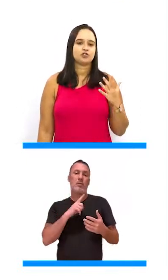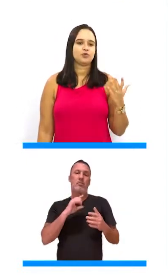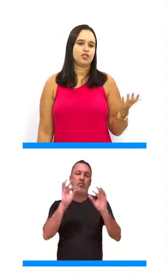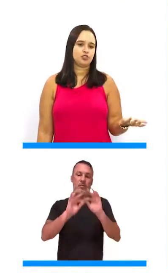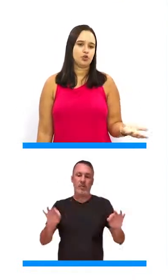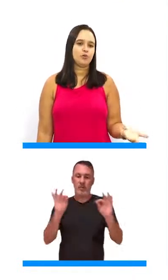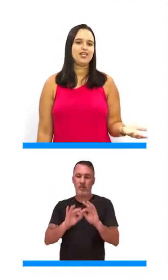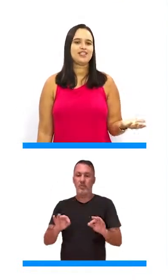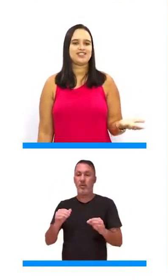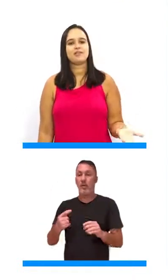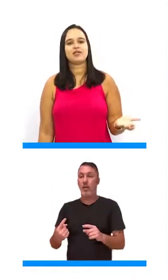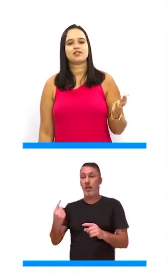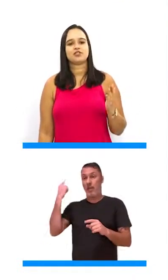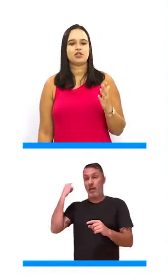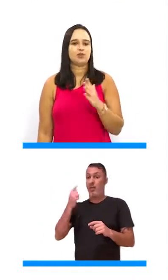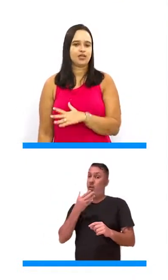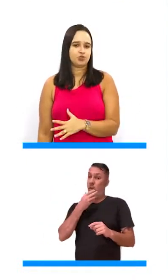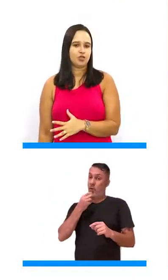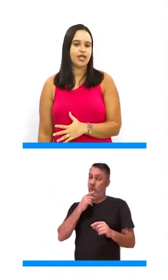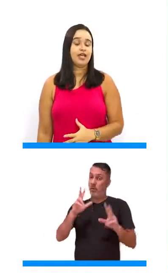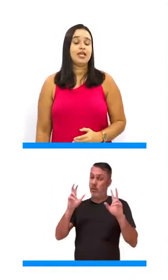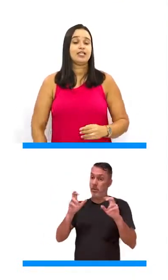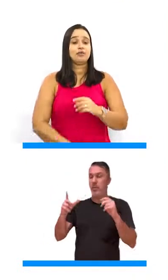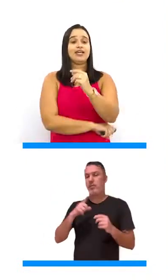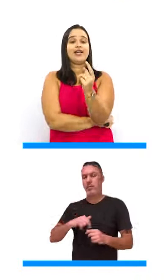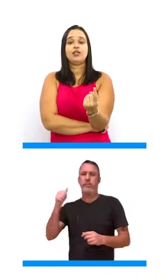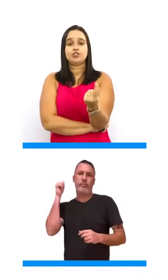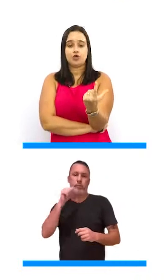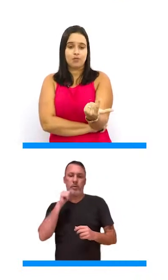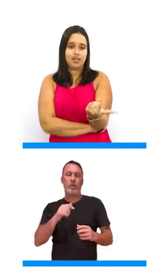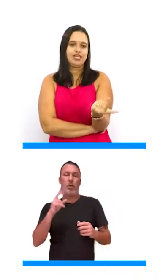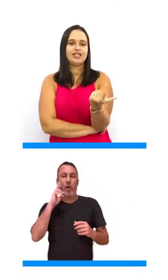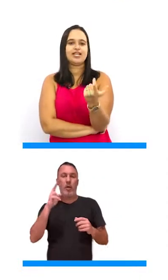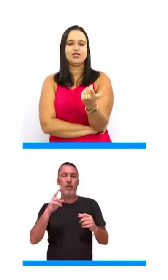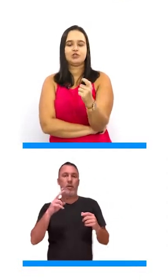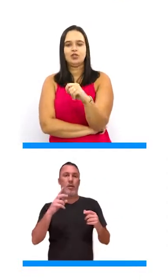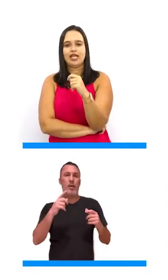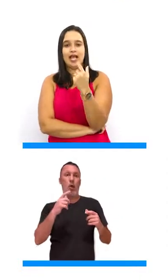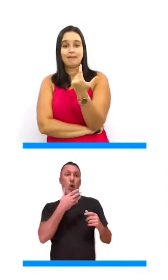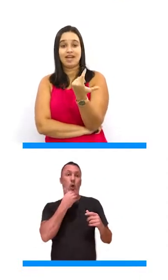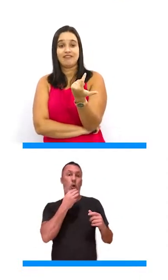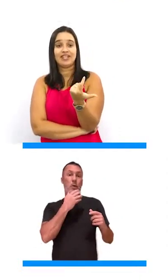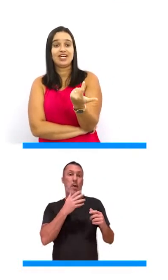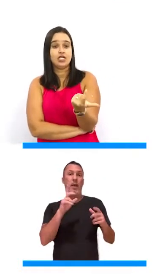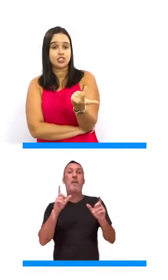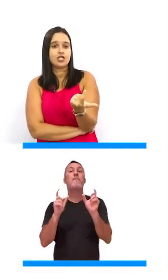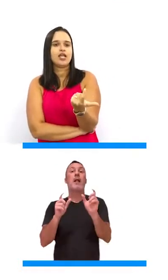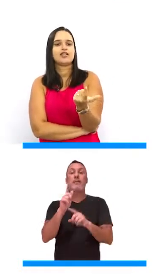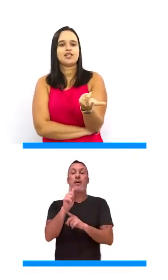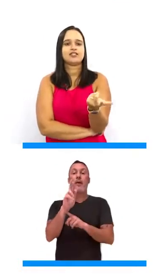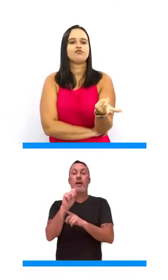trás de um grande homem, sempre existe ali uma grande mulher. Então, grande homem e grande mulher. A palavra